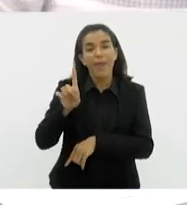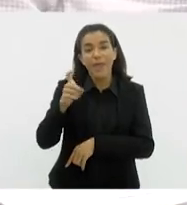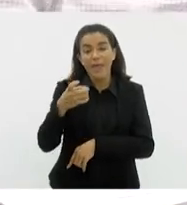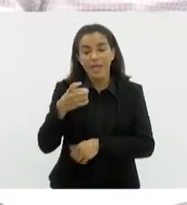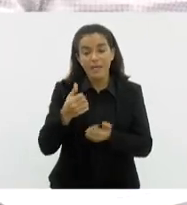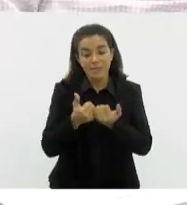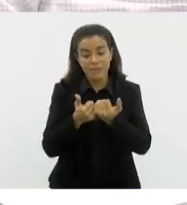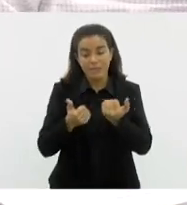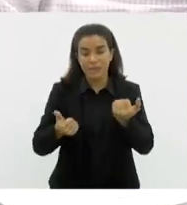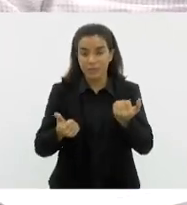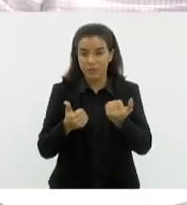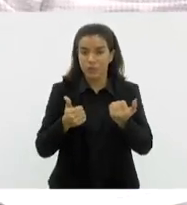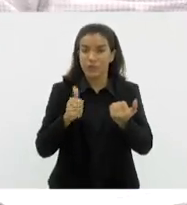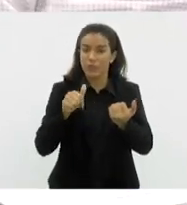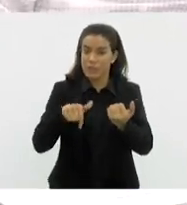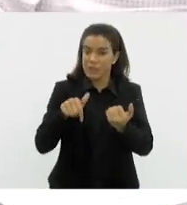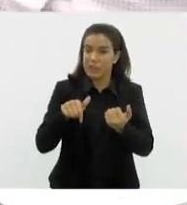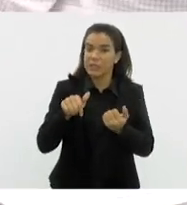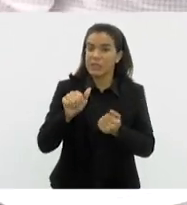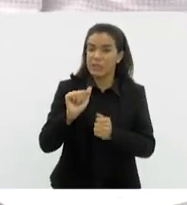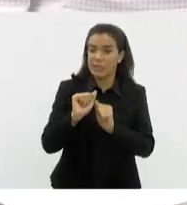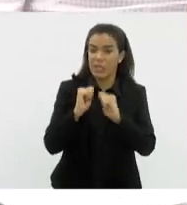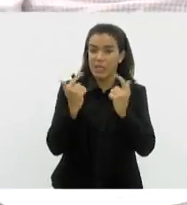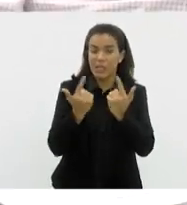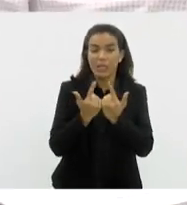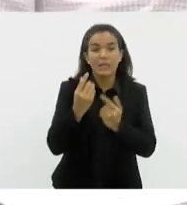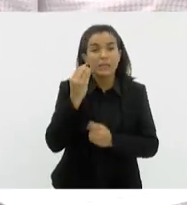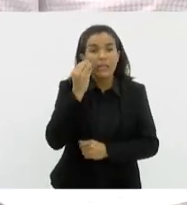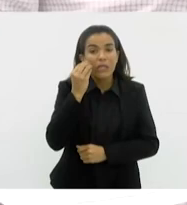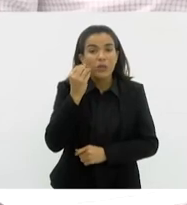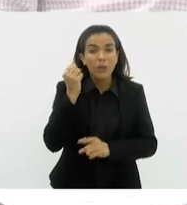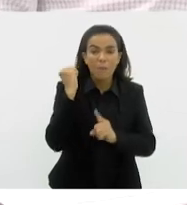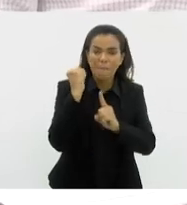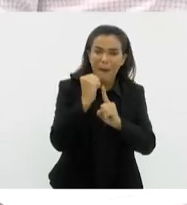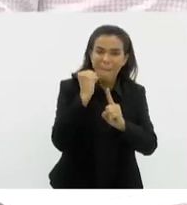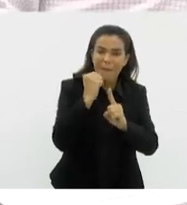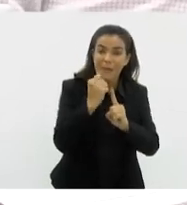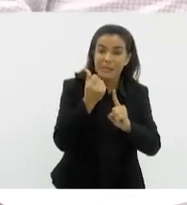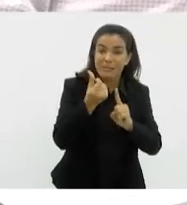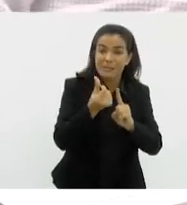aqui da Assembleia Legislativa. Tentou matar 6 mulheres. Né?